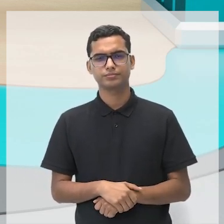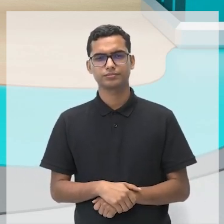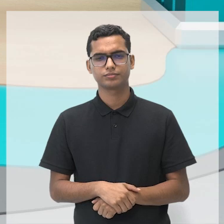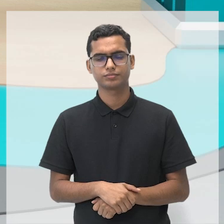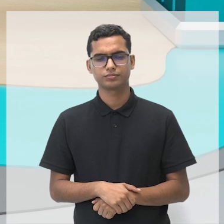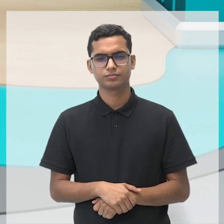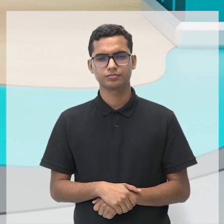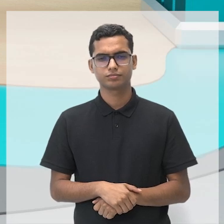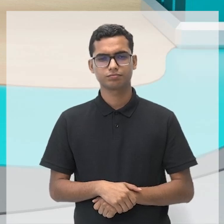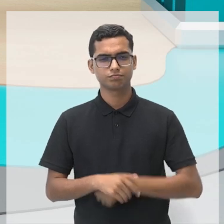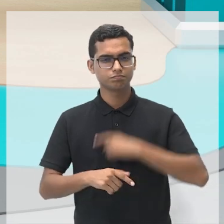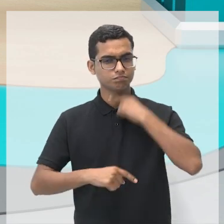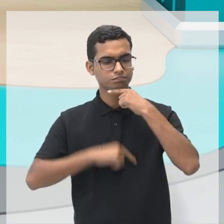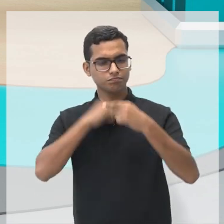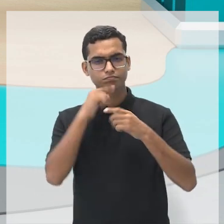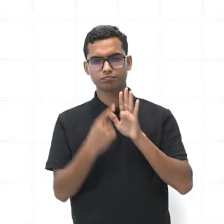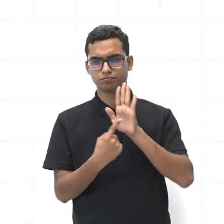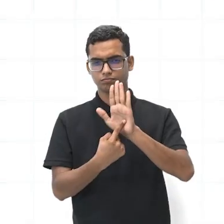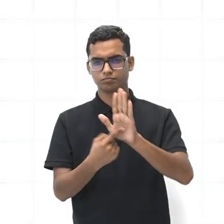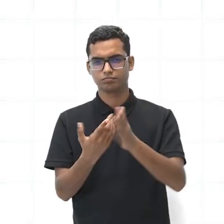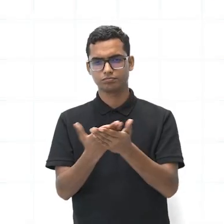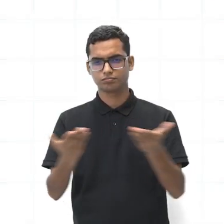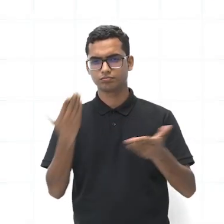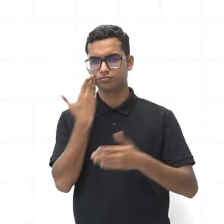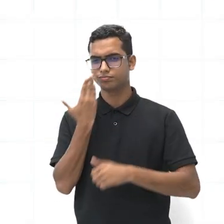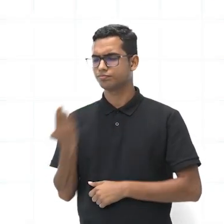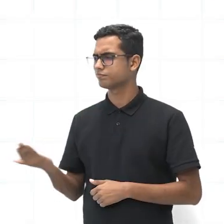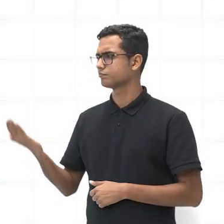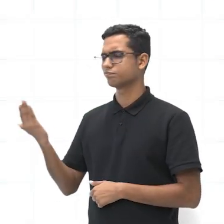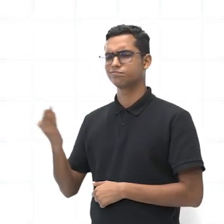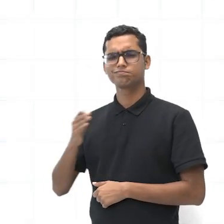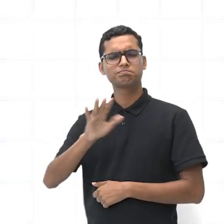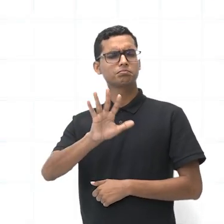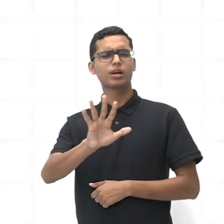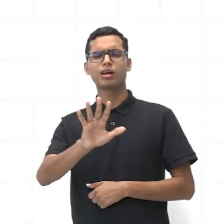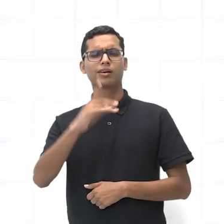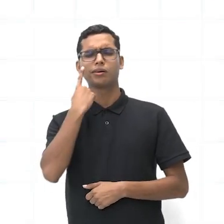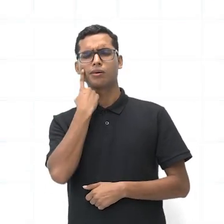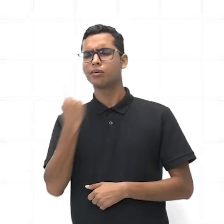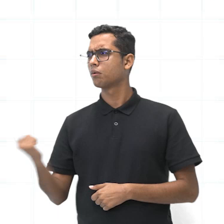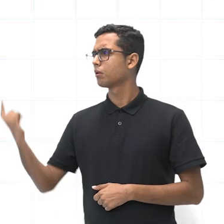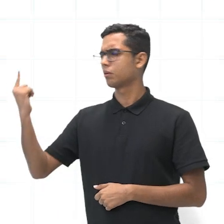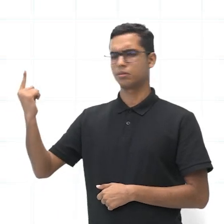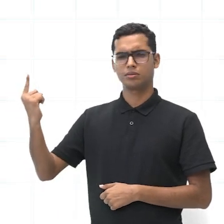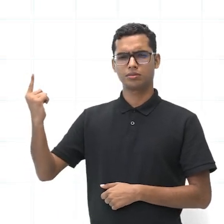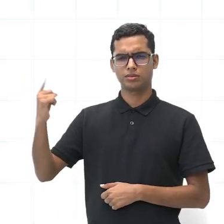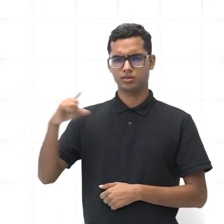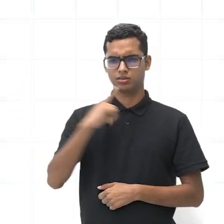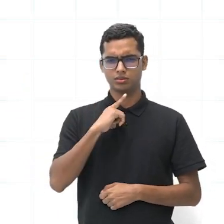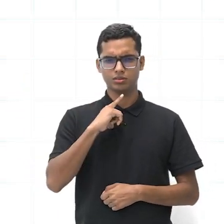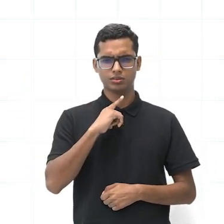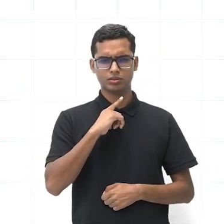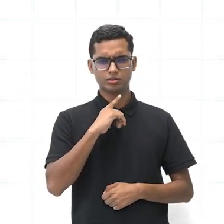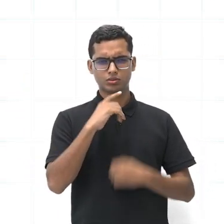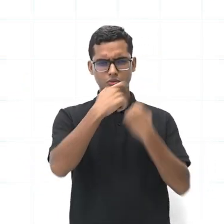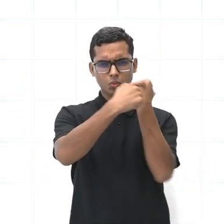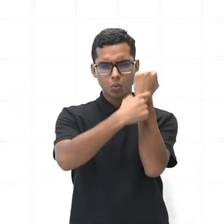para vocês agora. Olha só. Espera aí, a gente tem coluna igual à